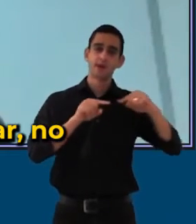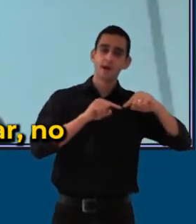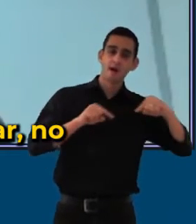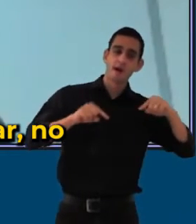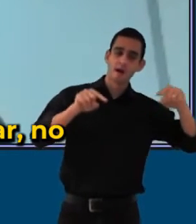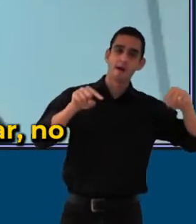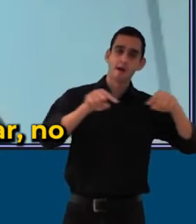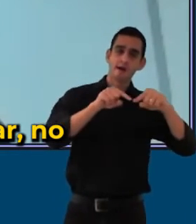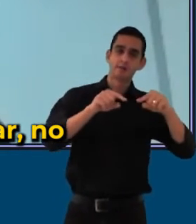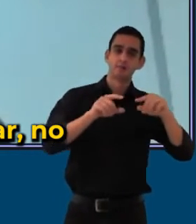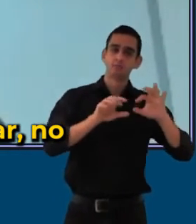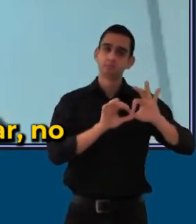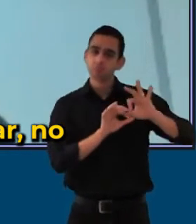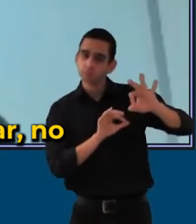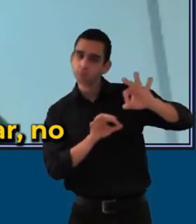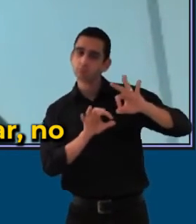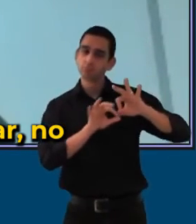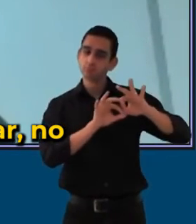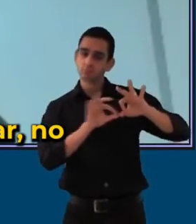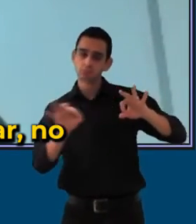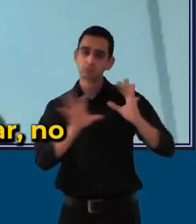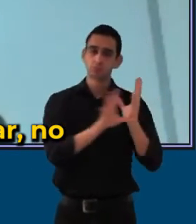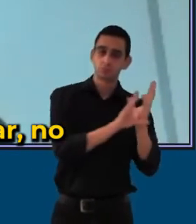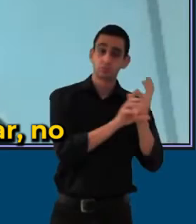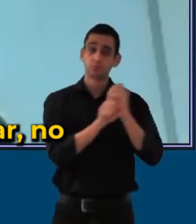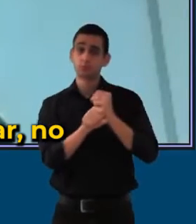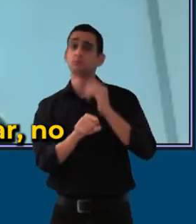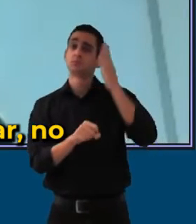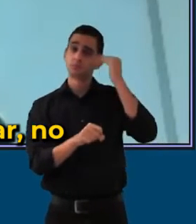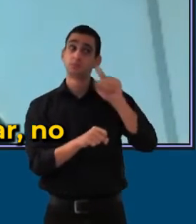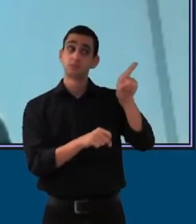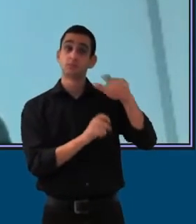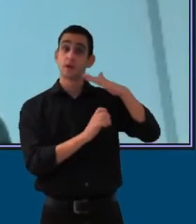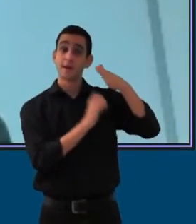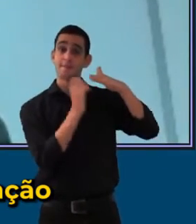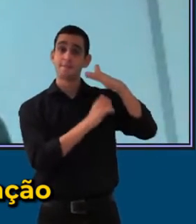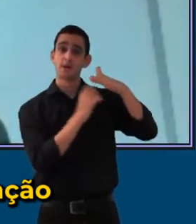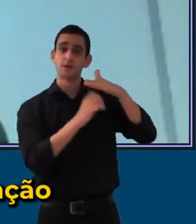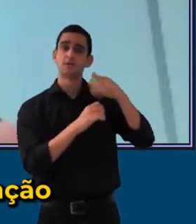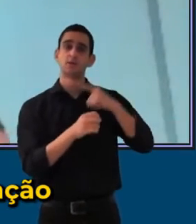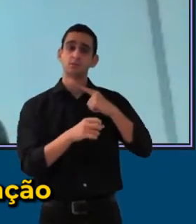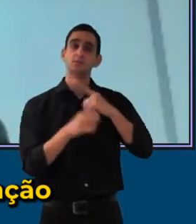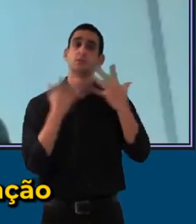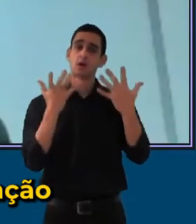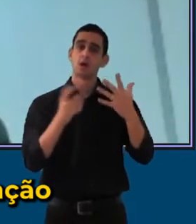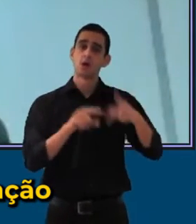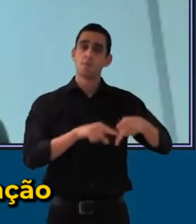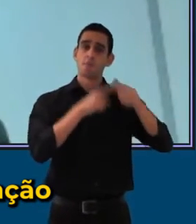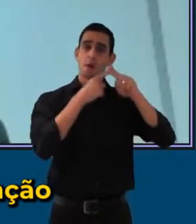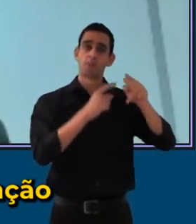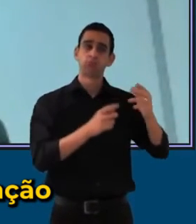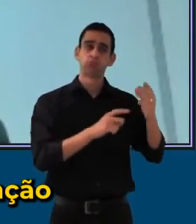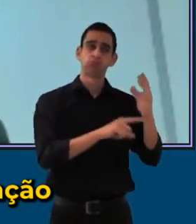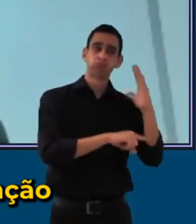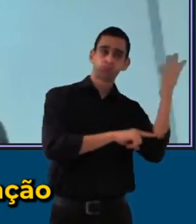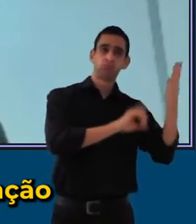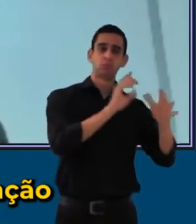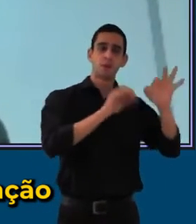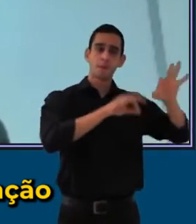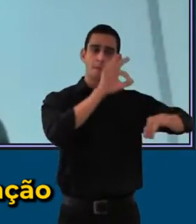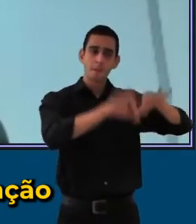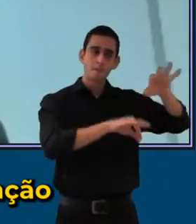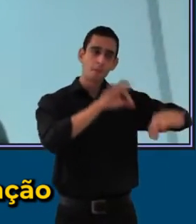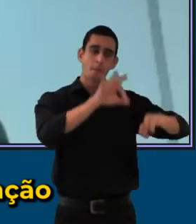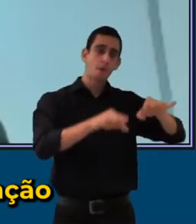áreas, ou seja, havia o interesse sim em recuperar, no entanto, uma área bem menor do que se tinha a